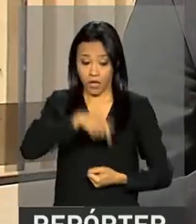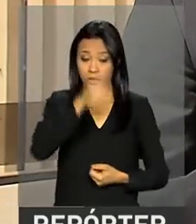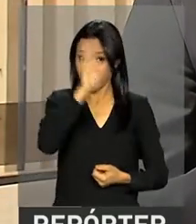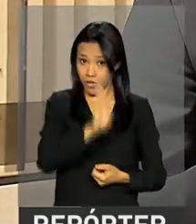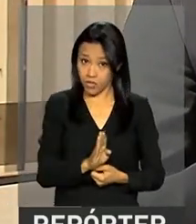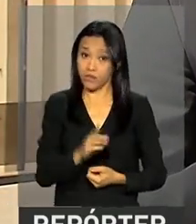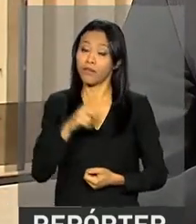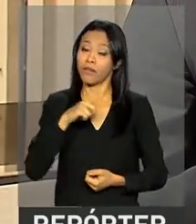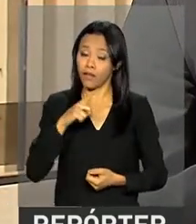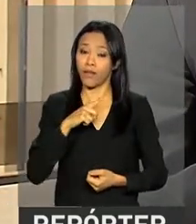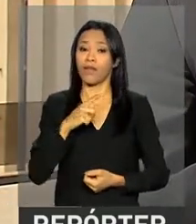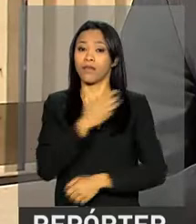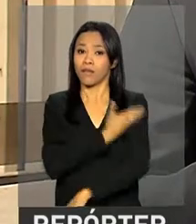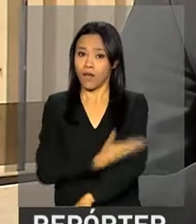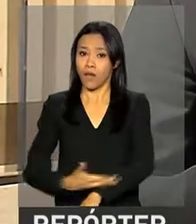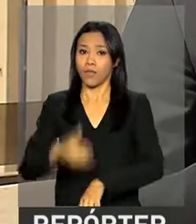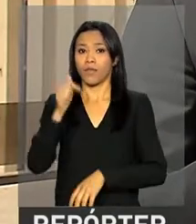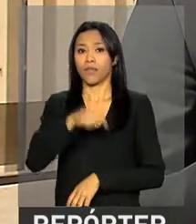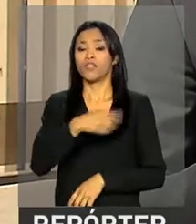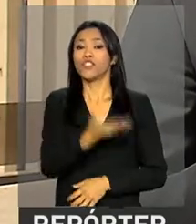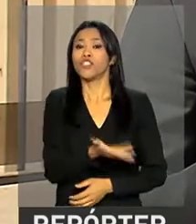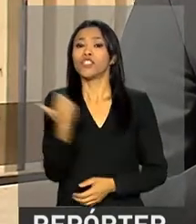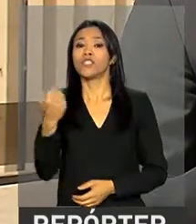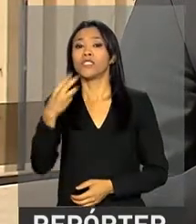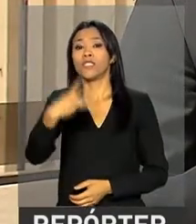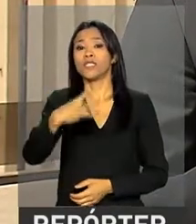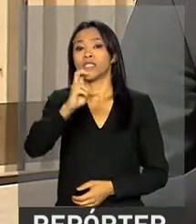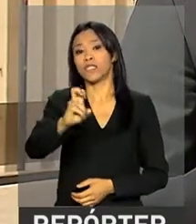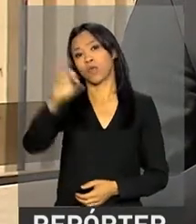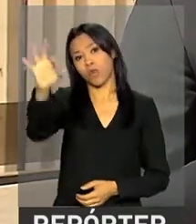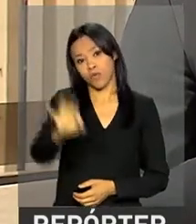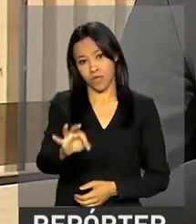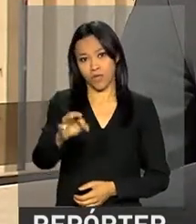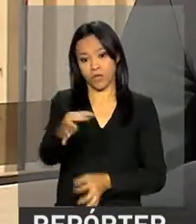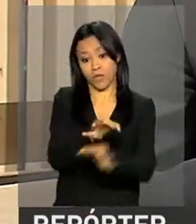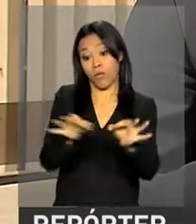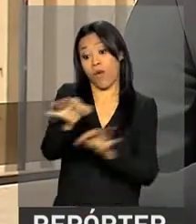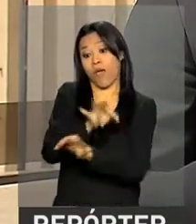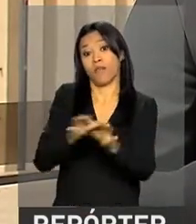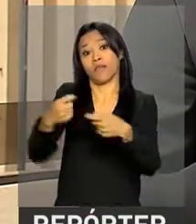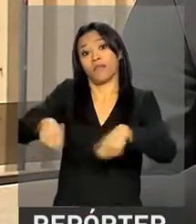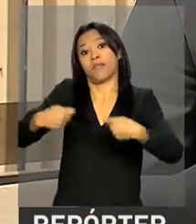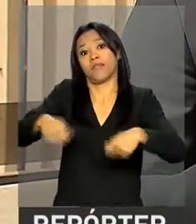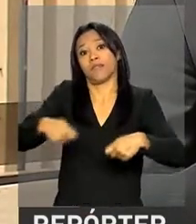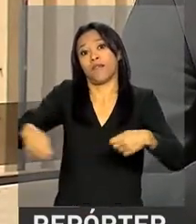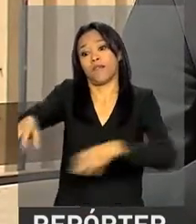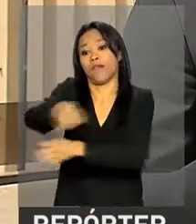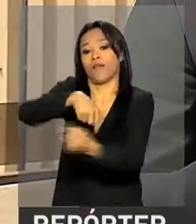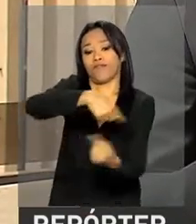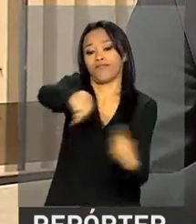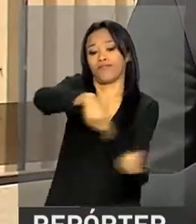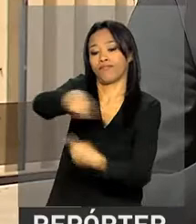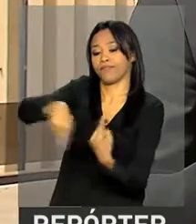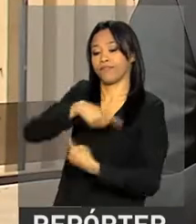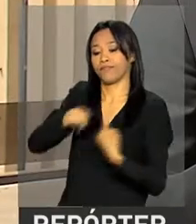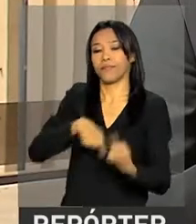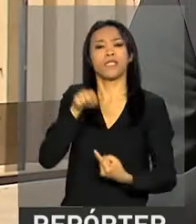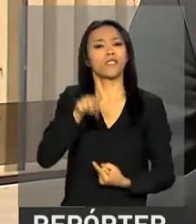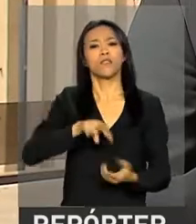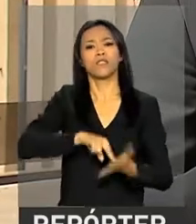Brasil, esse hábito tira do mercado 35% das moedas que deveriam estar em circulação, o que corresponde